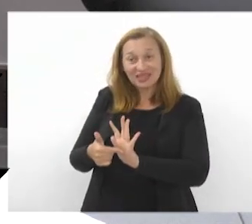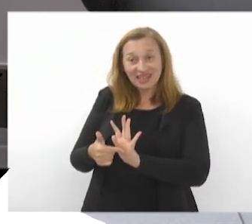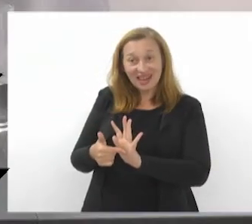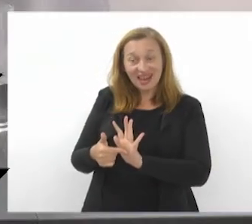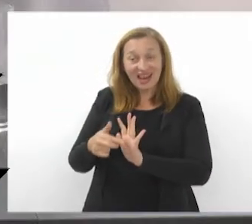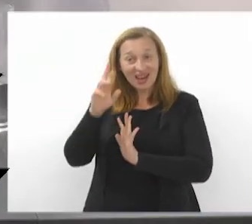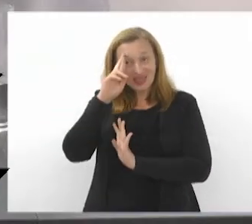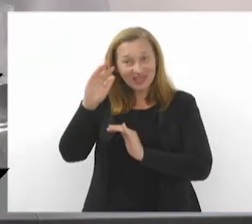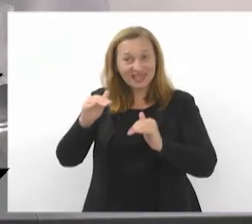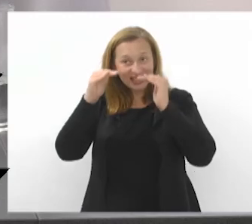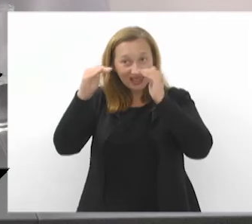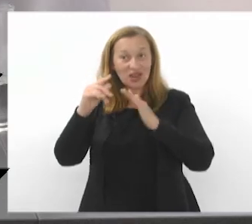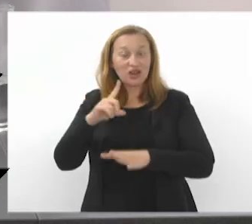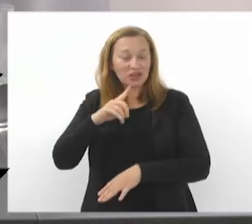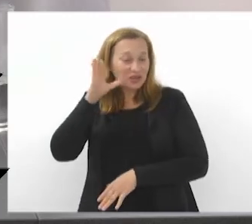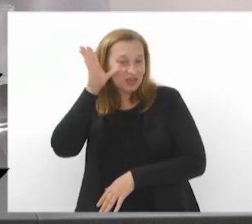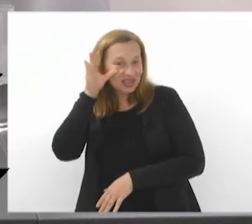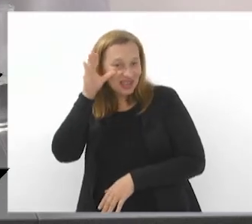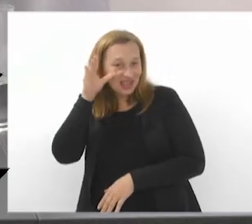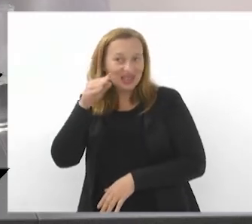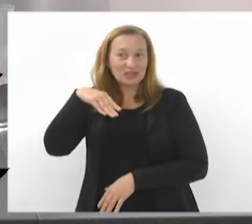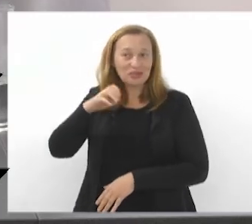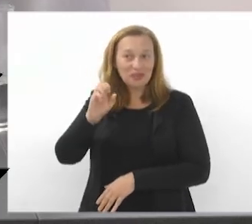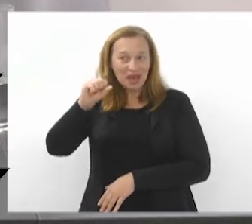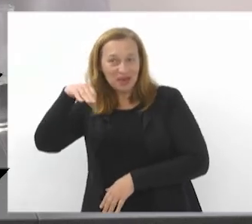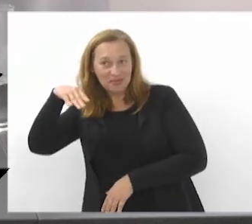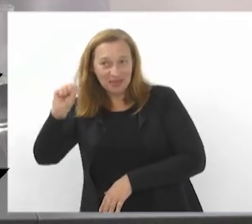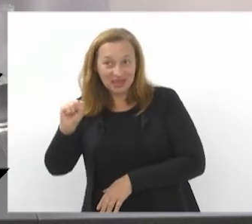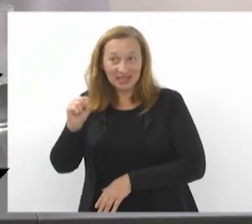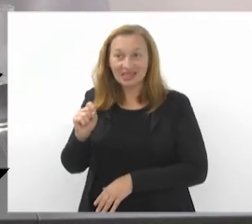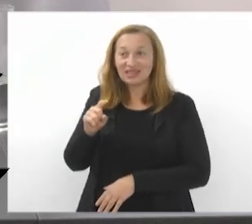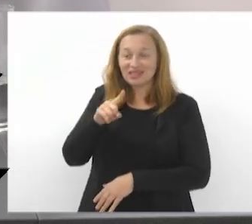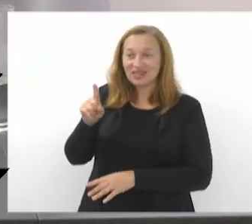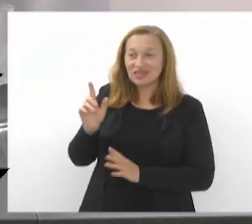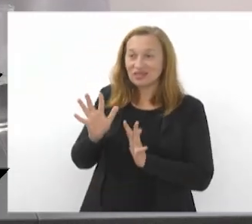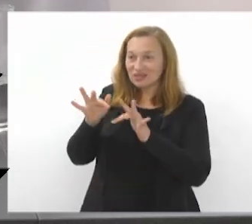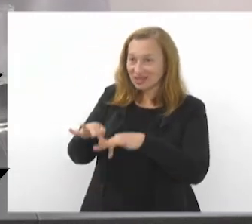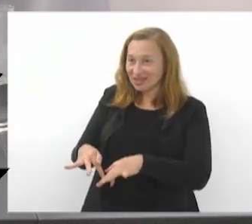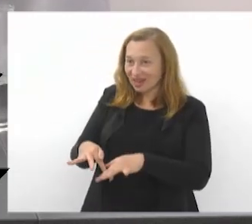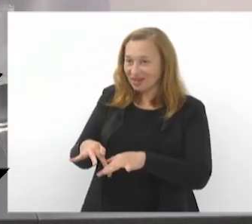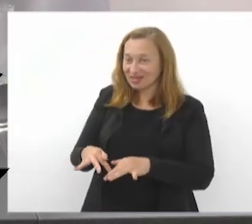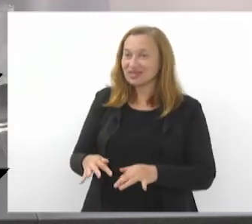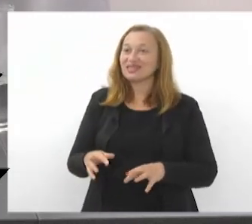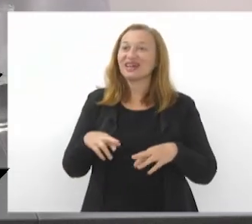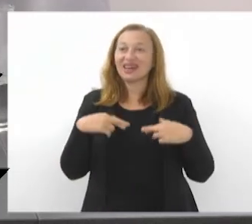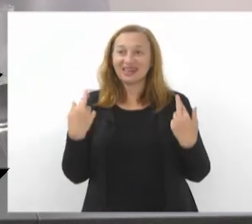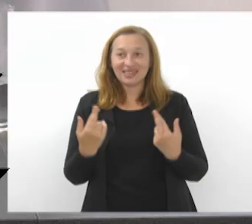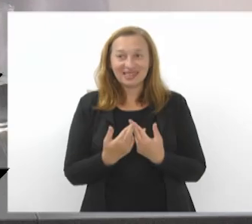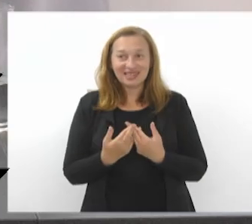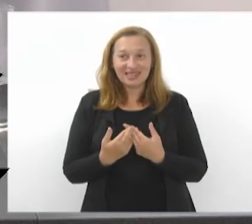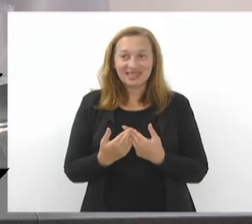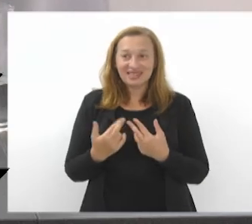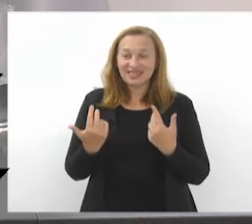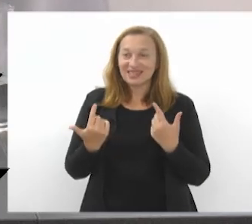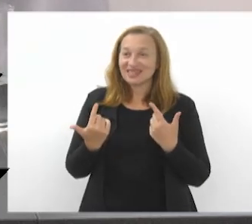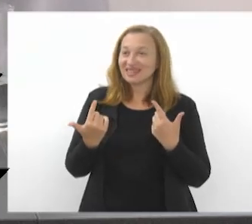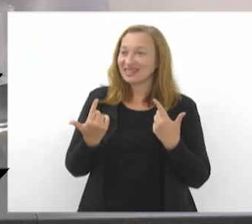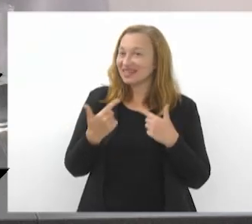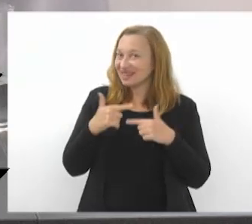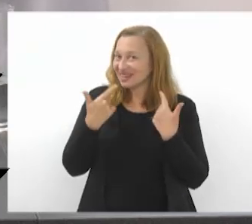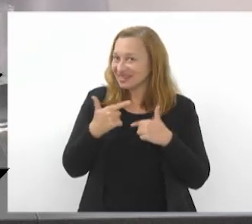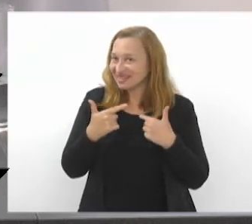Vossa Excelência. Eu tenho interesse no meme. Fique tranquilo que vão receber logo ao final da sessão. Eu não tenho interesse. São não. divertidíssimos. Eu